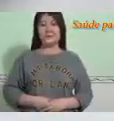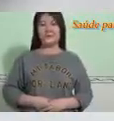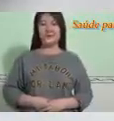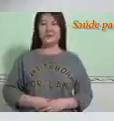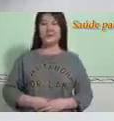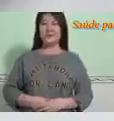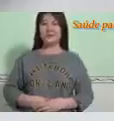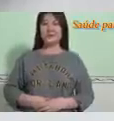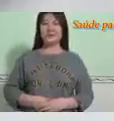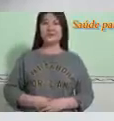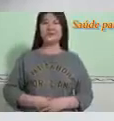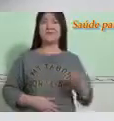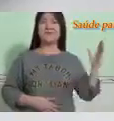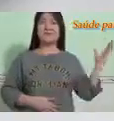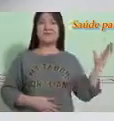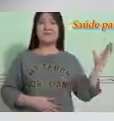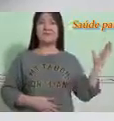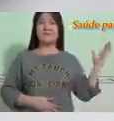C-O-M-O-E acento agudo